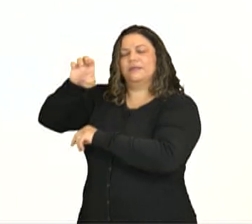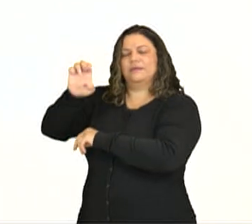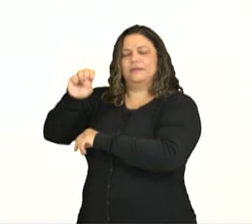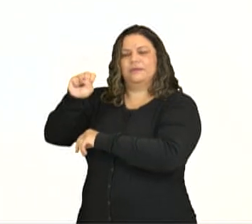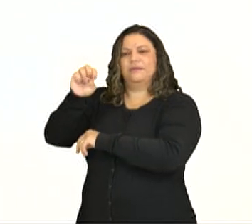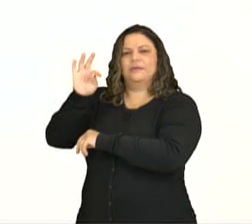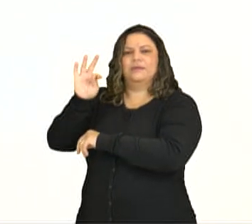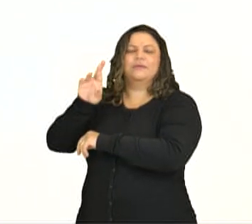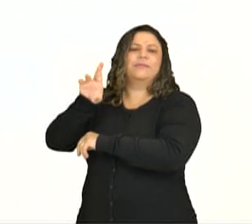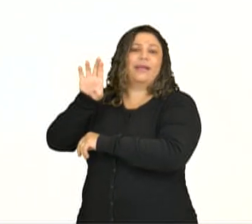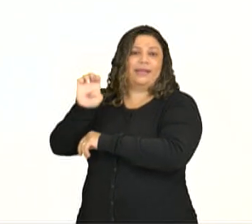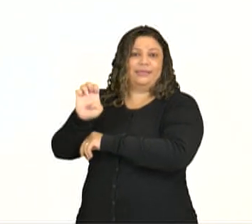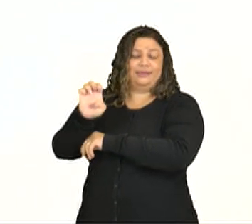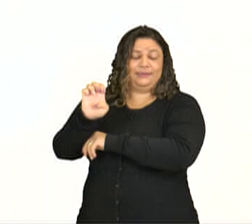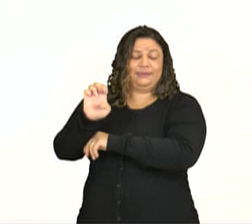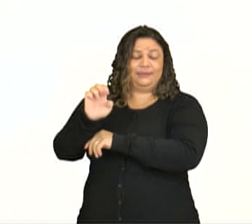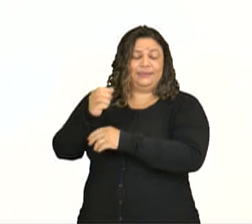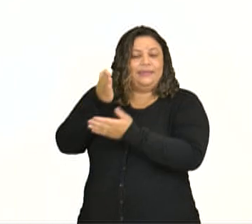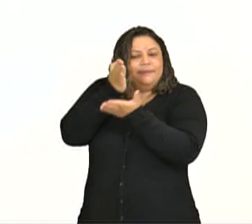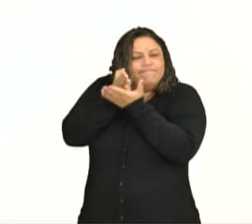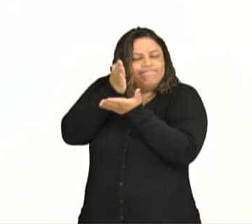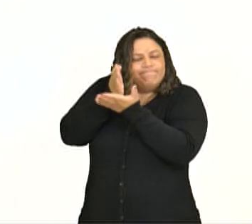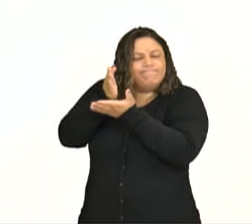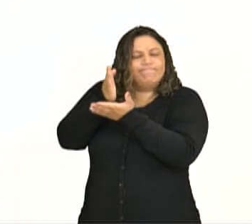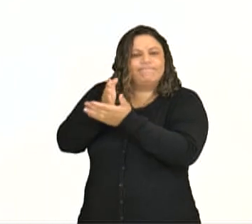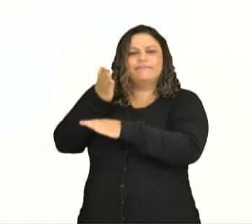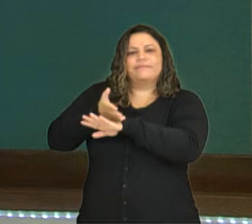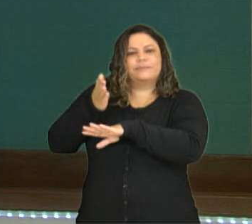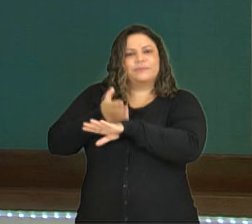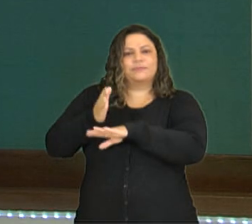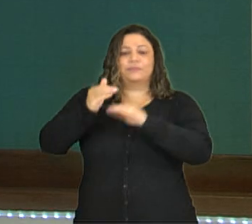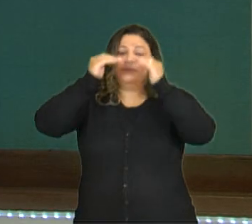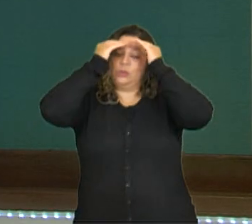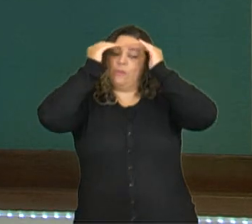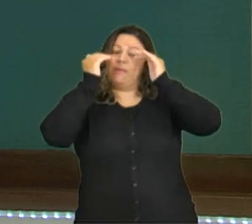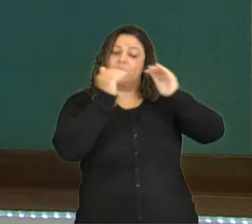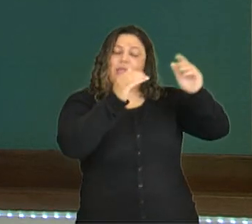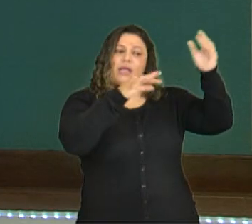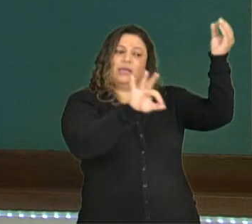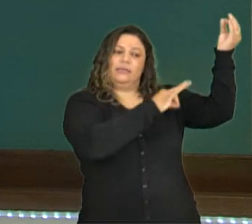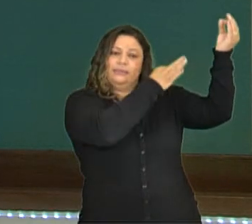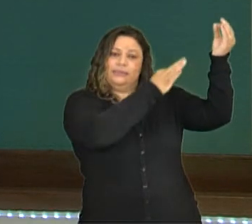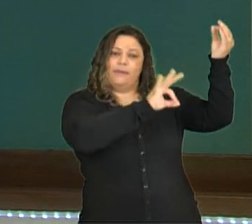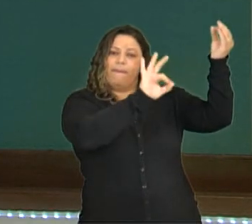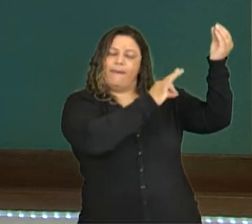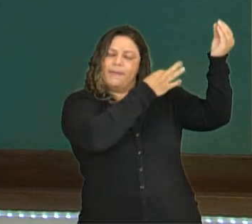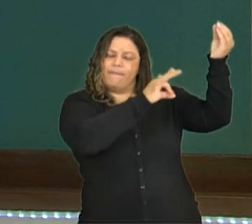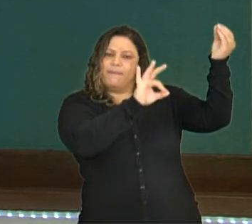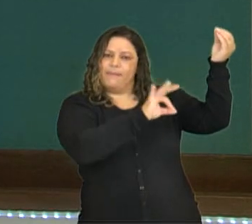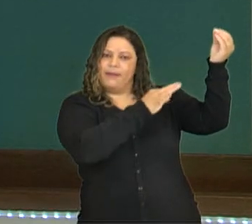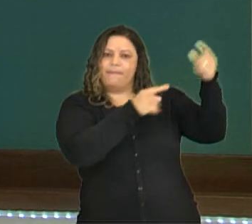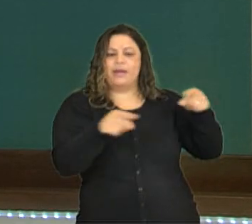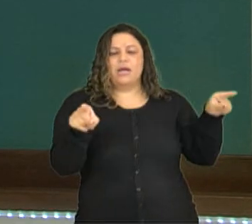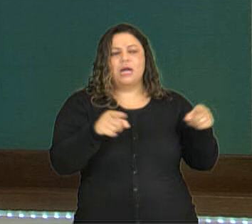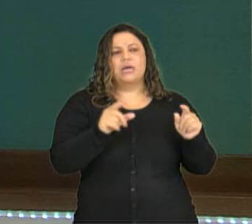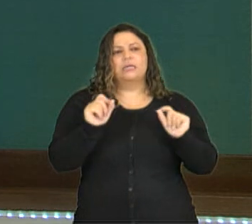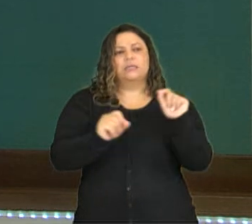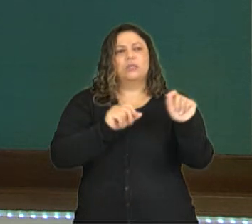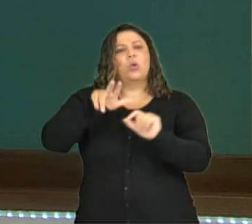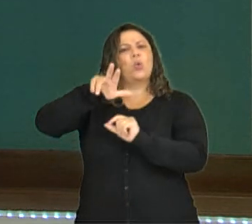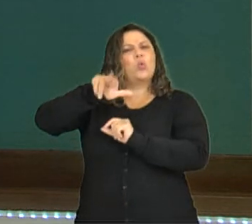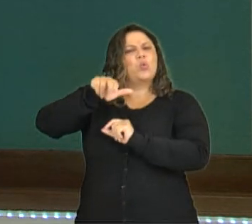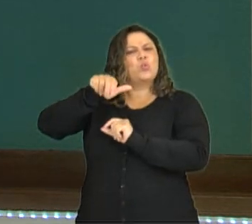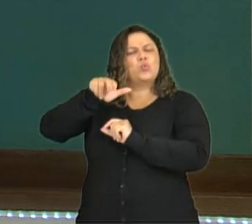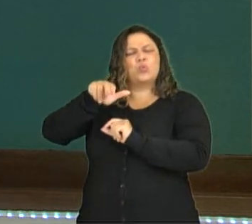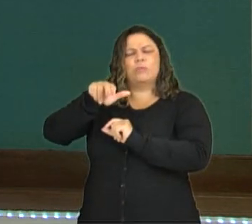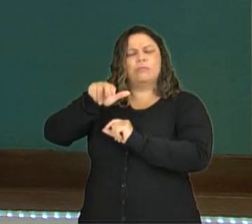dos treinos. Letra C, obedecer o comando do berimbau. Ou a letra D, jamais utilizar os